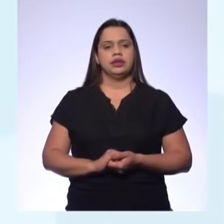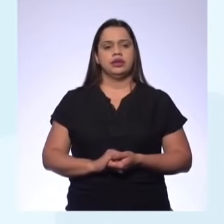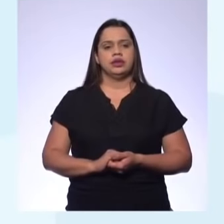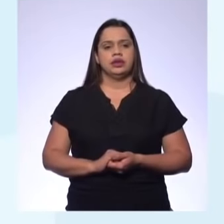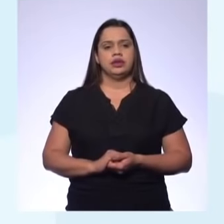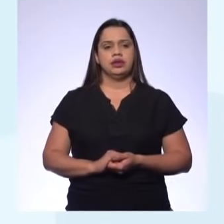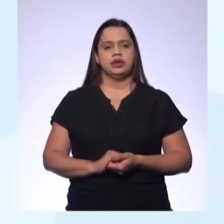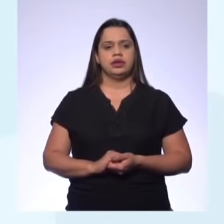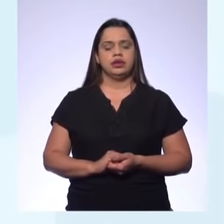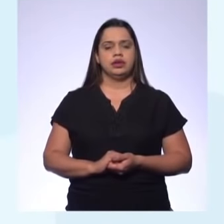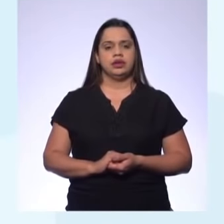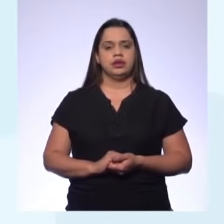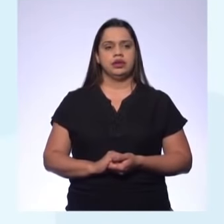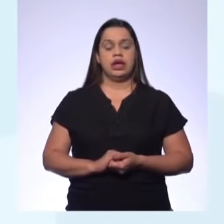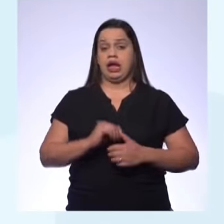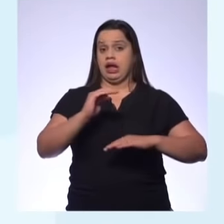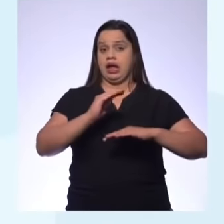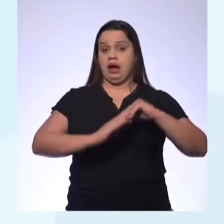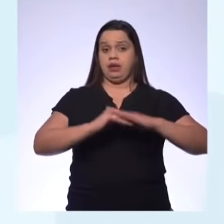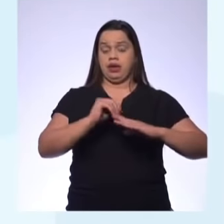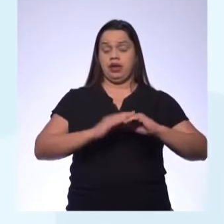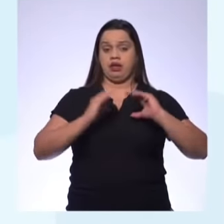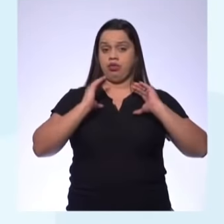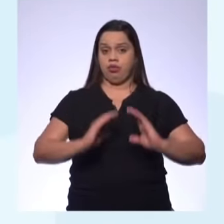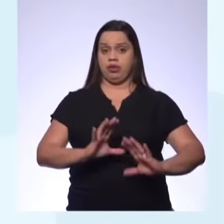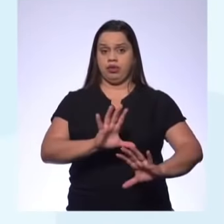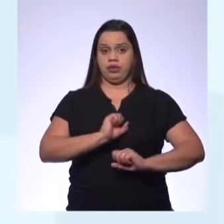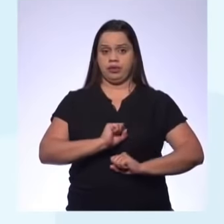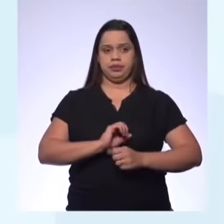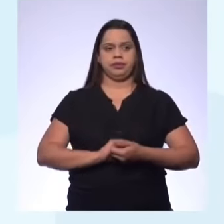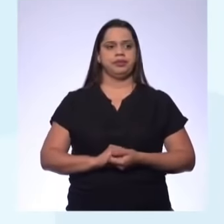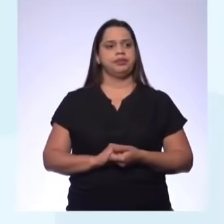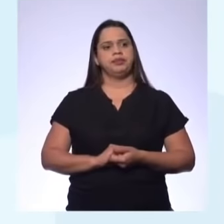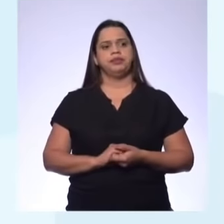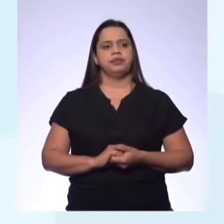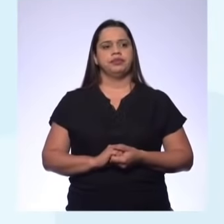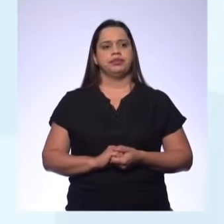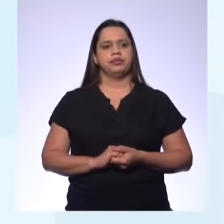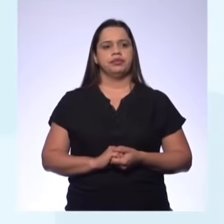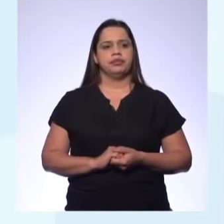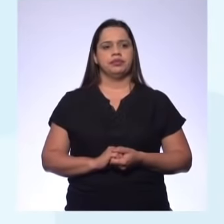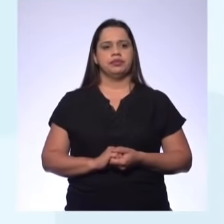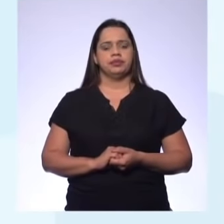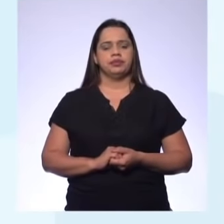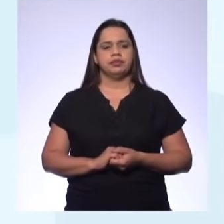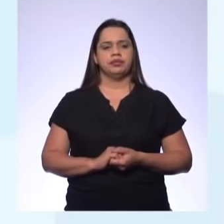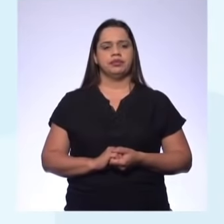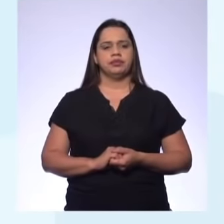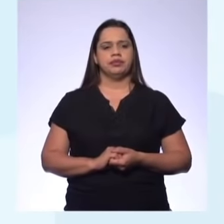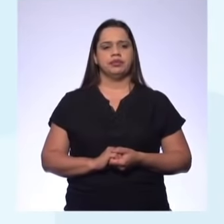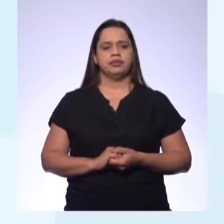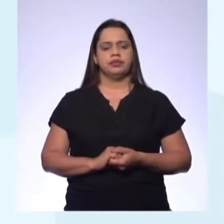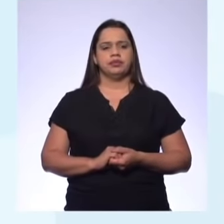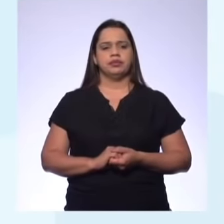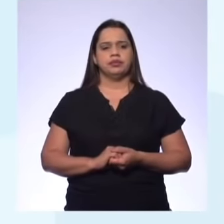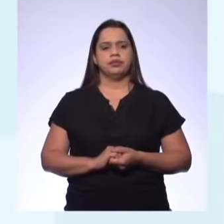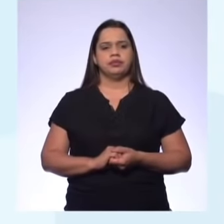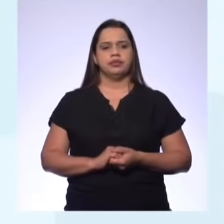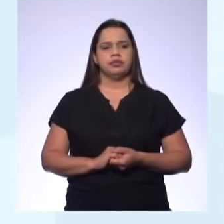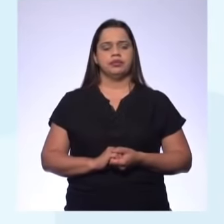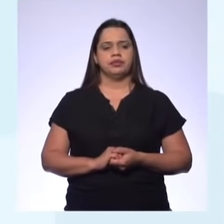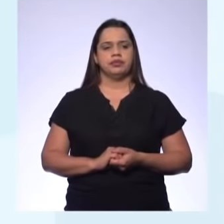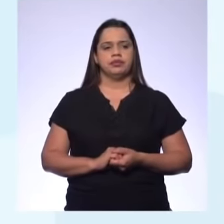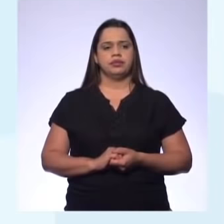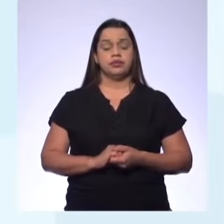habilidades e comportamentos adquiridos Cabal online The behaviors in the sheet Escreva sobre os